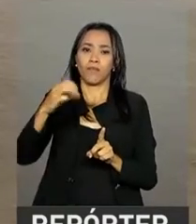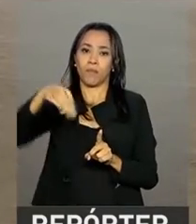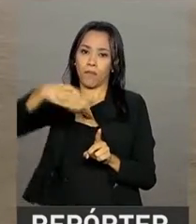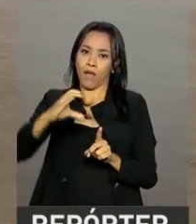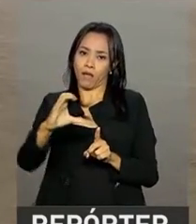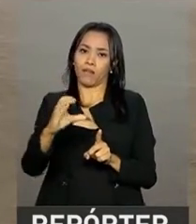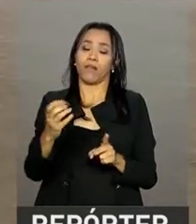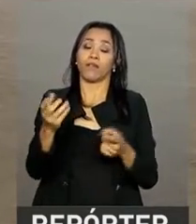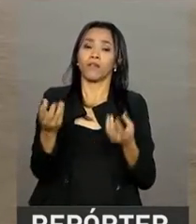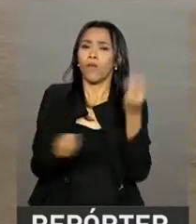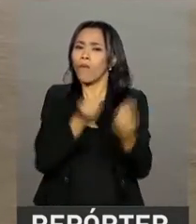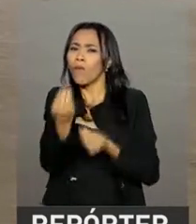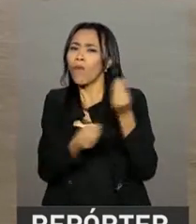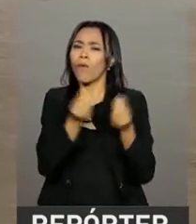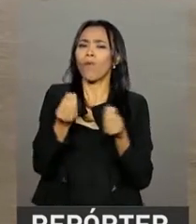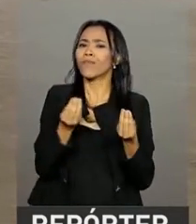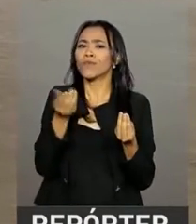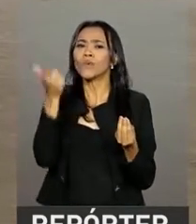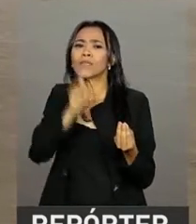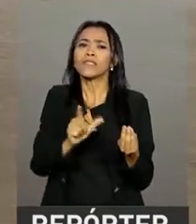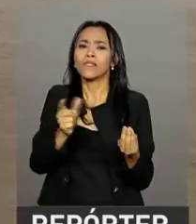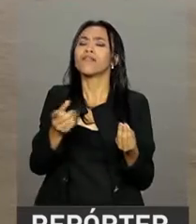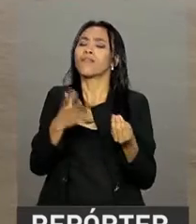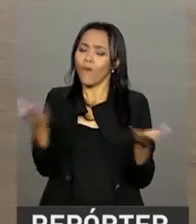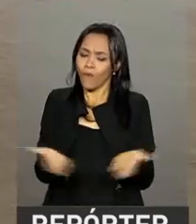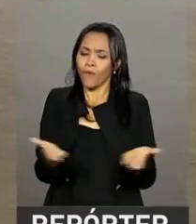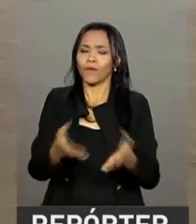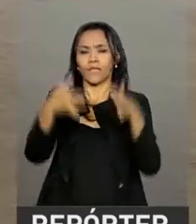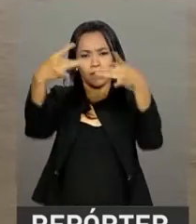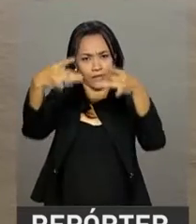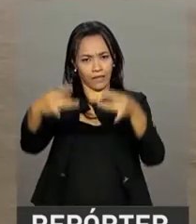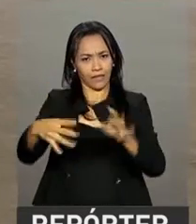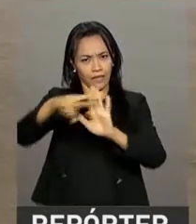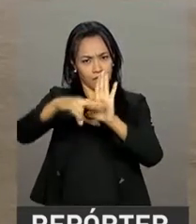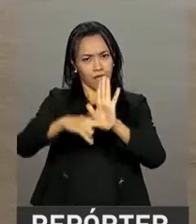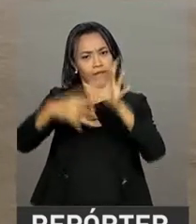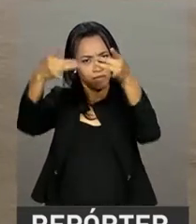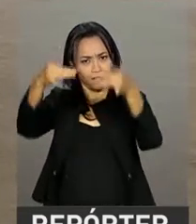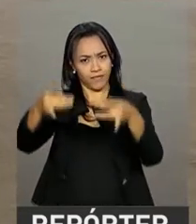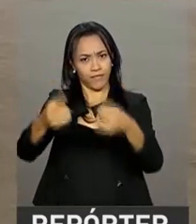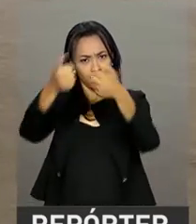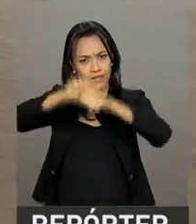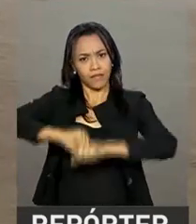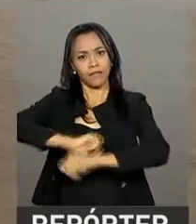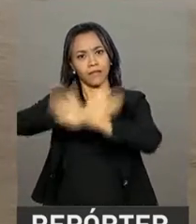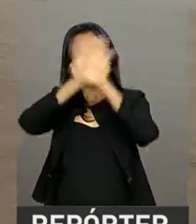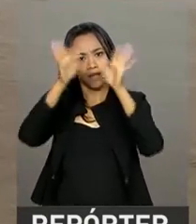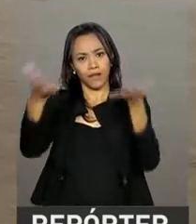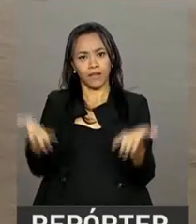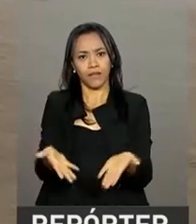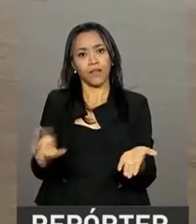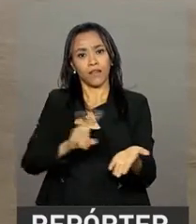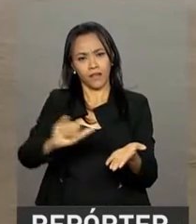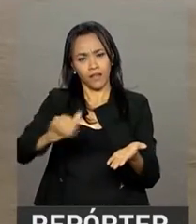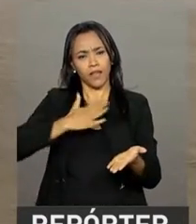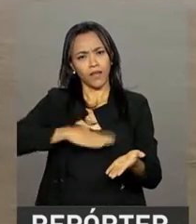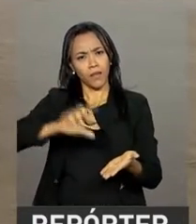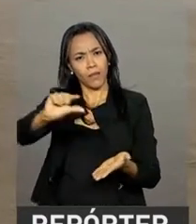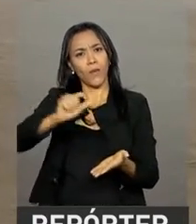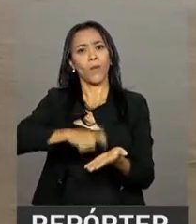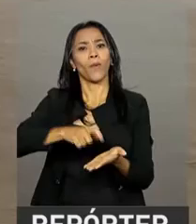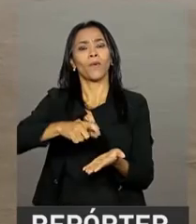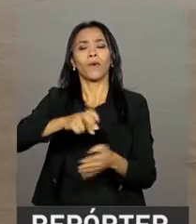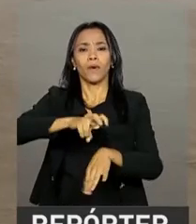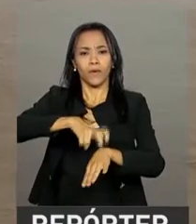detalhes de como ter acesso a esse dinheiro vão ser conhecidos nessa cerimônia que vai acontecer daqui a pouco aqui